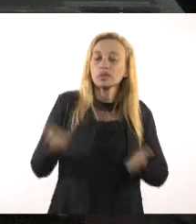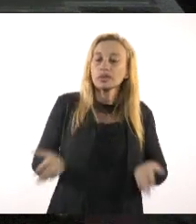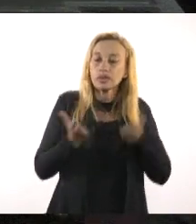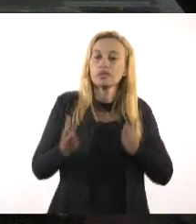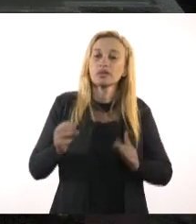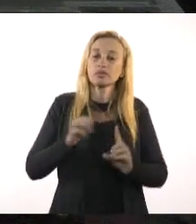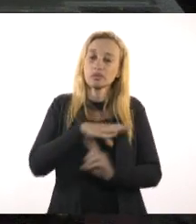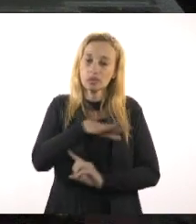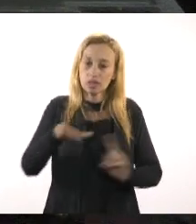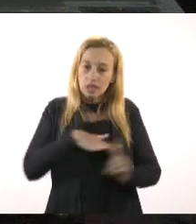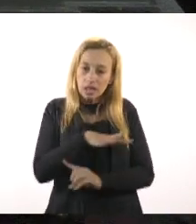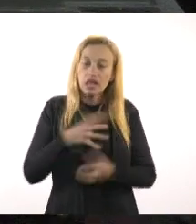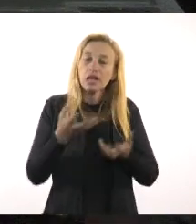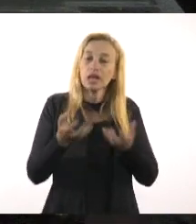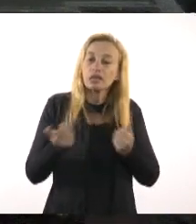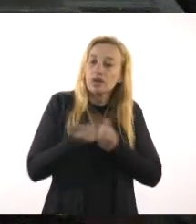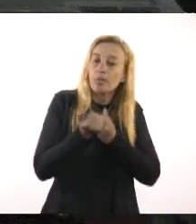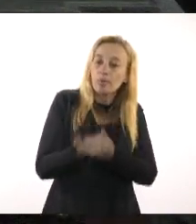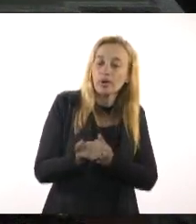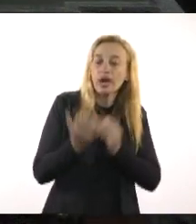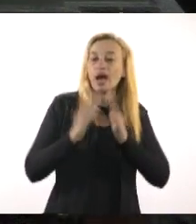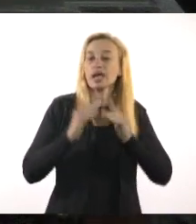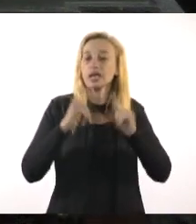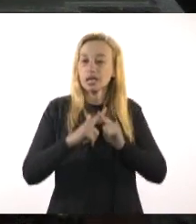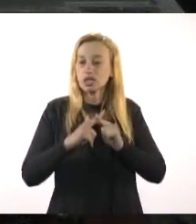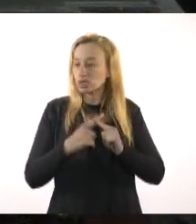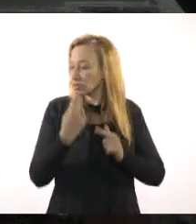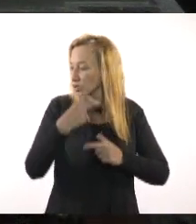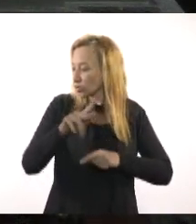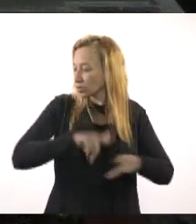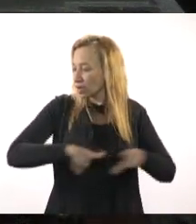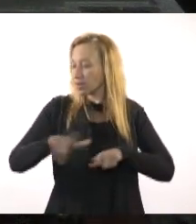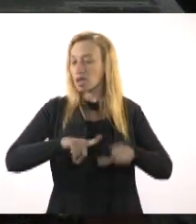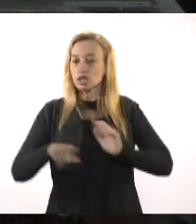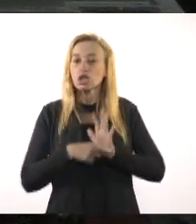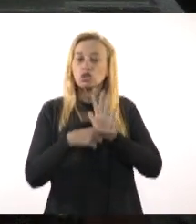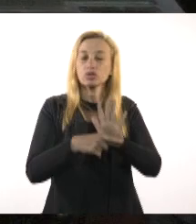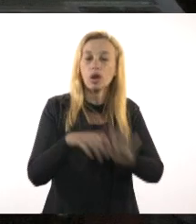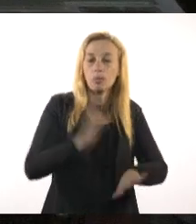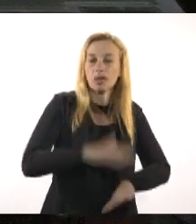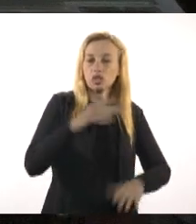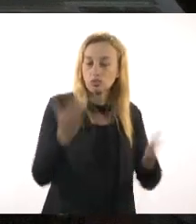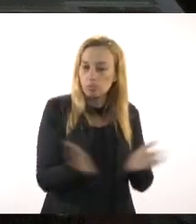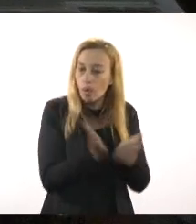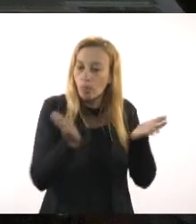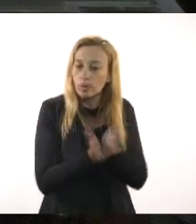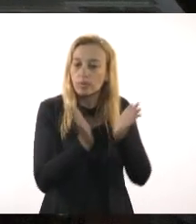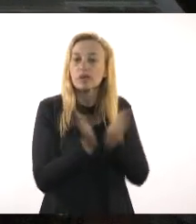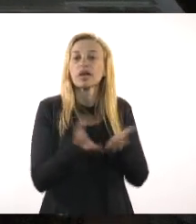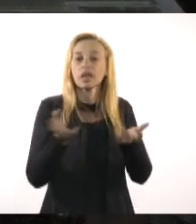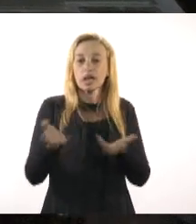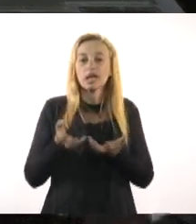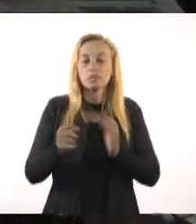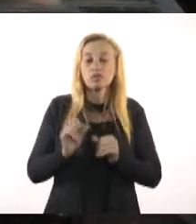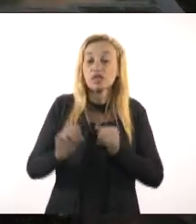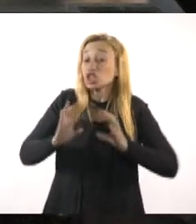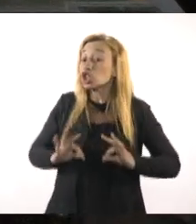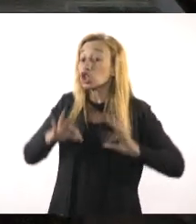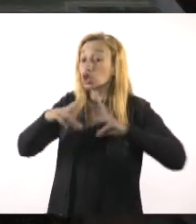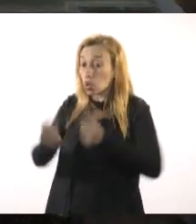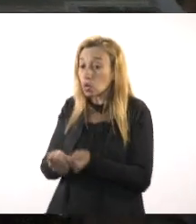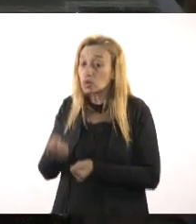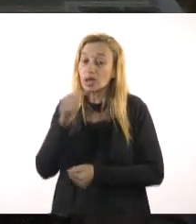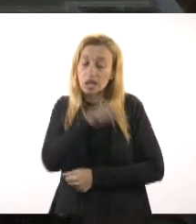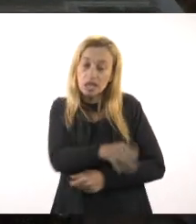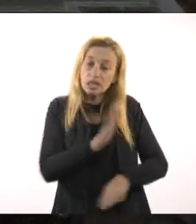sociedade, nós queremos apoiar a igreja na sua missão de ajudar os mais necessitados, nós queremos fazer com que todos aqueles